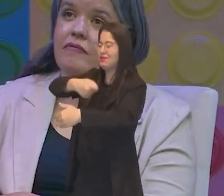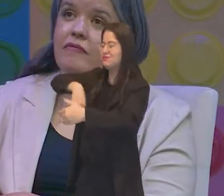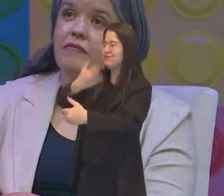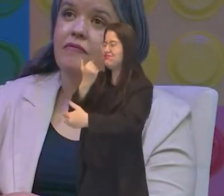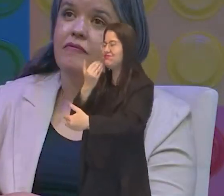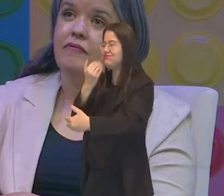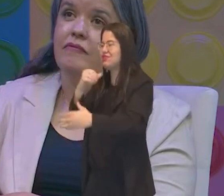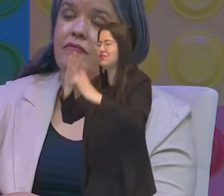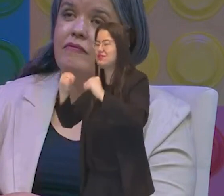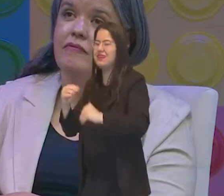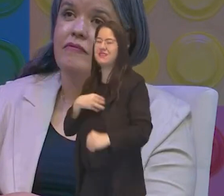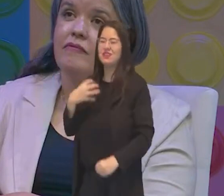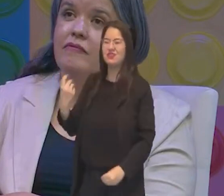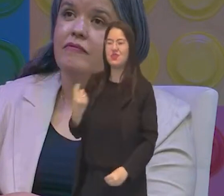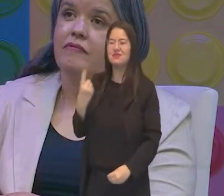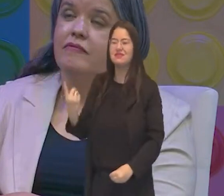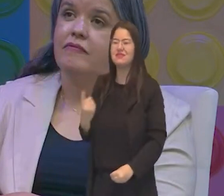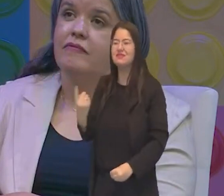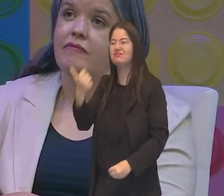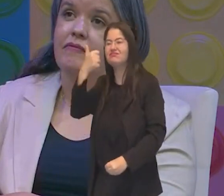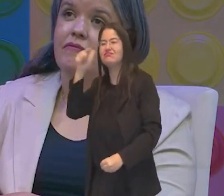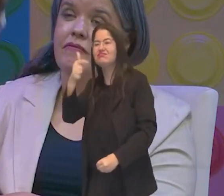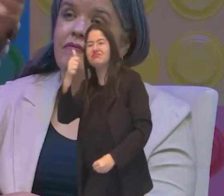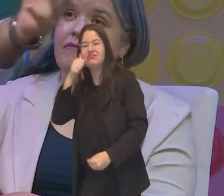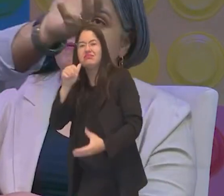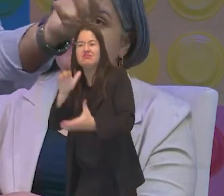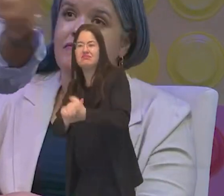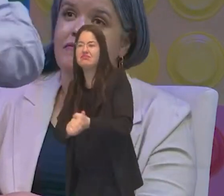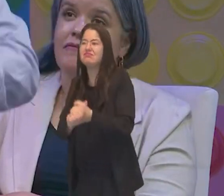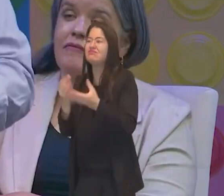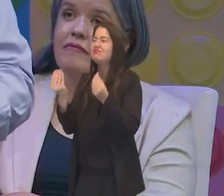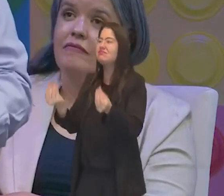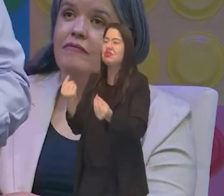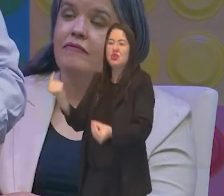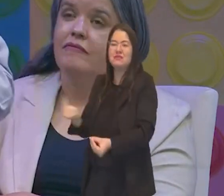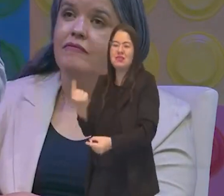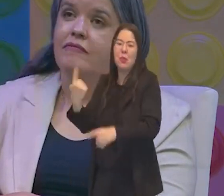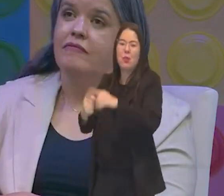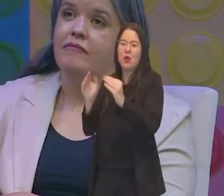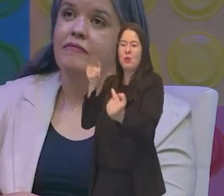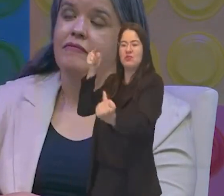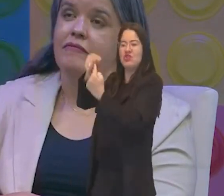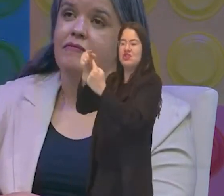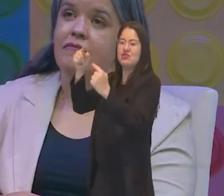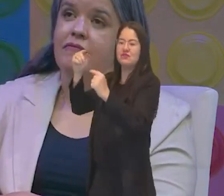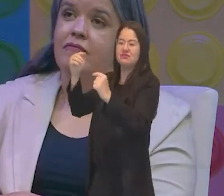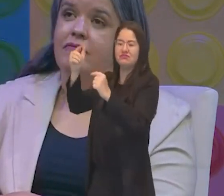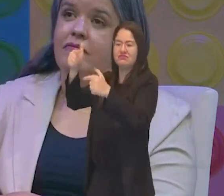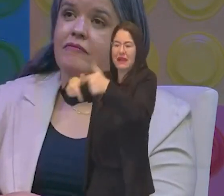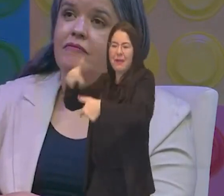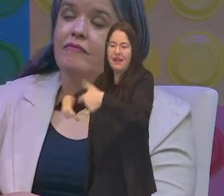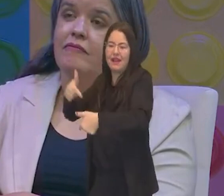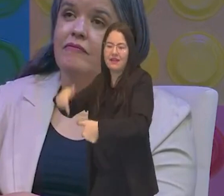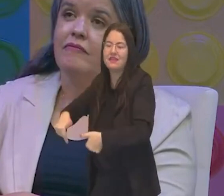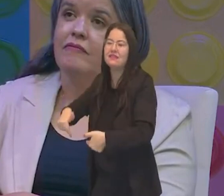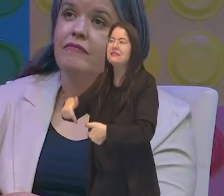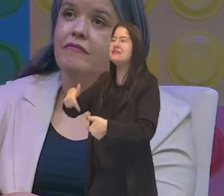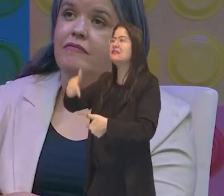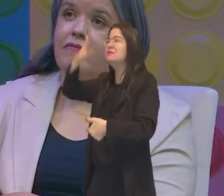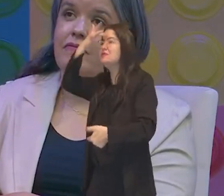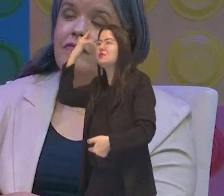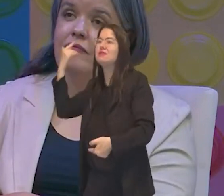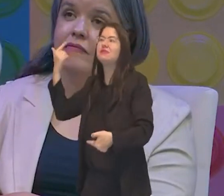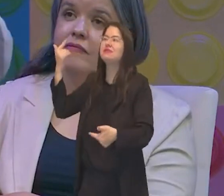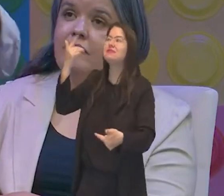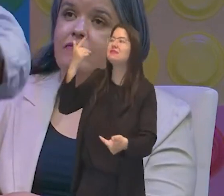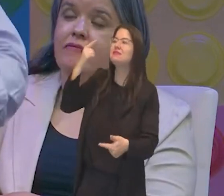cadê aquela esposa, né? No caso das mulheres, cadê aquele esposo? Cadê aquela pessoa com quem eu posso compartilhar o